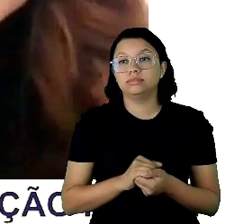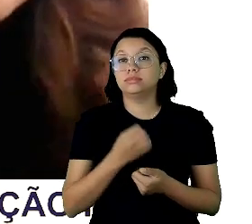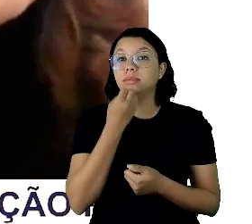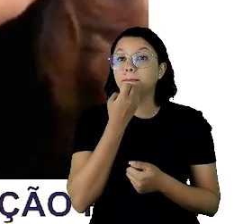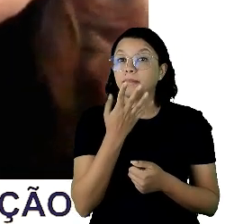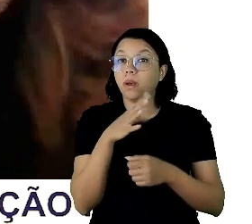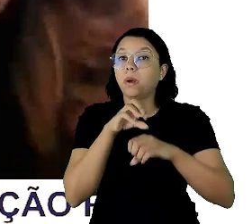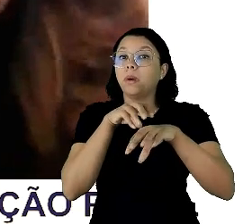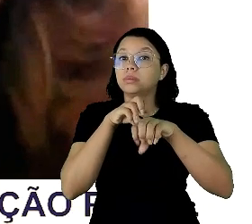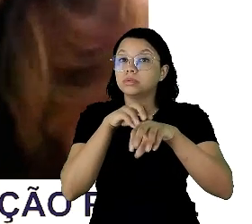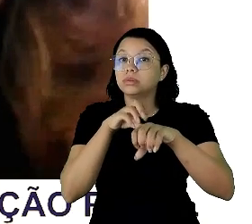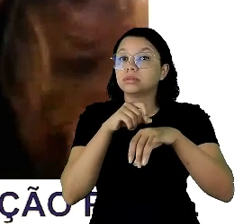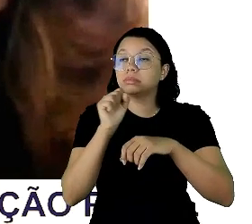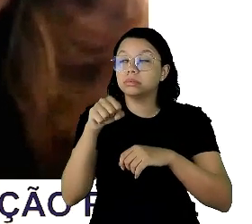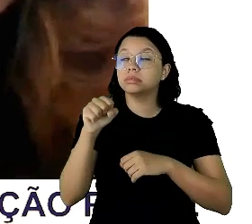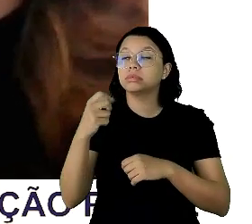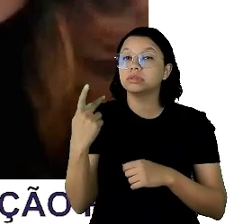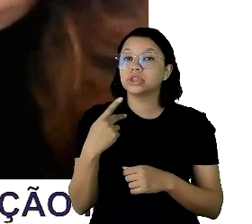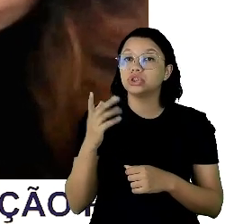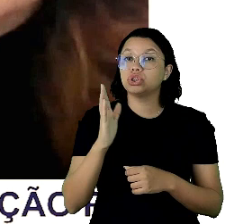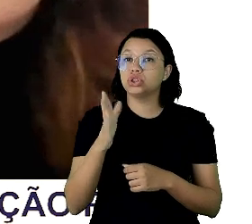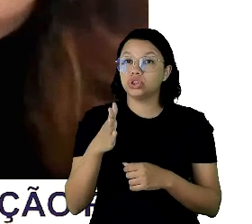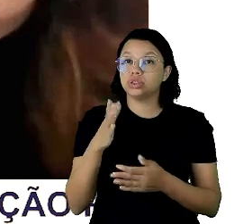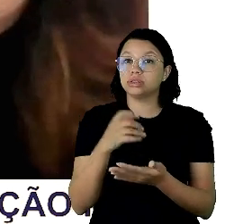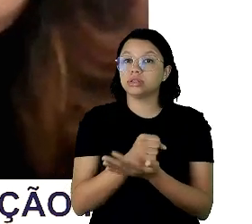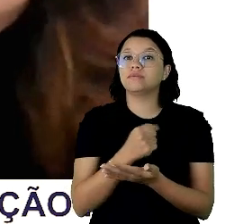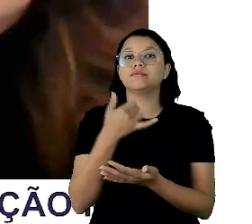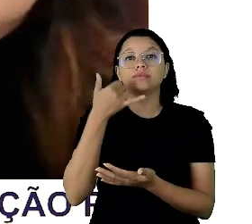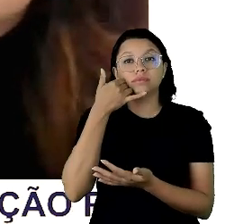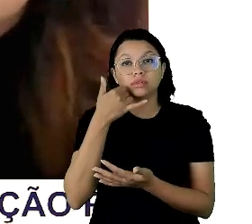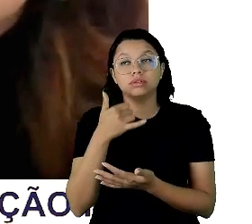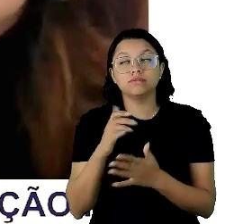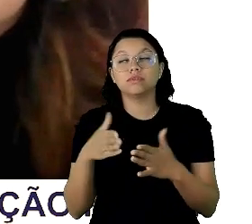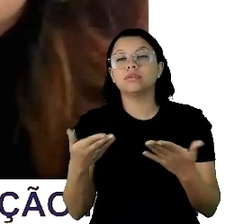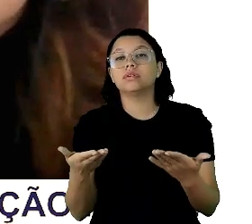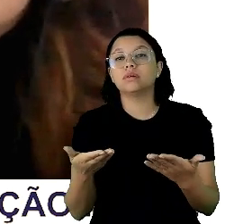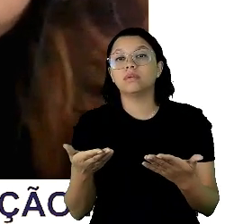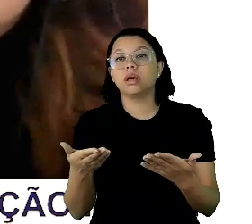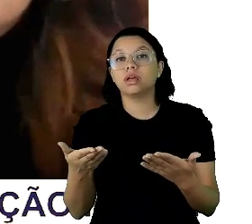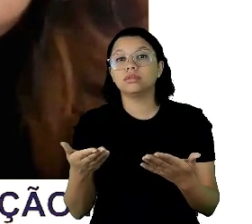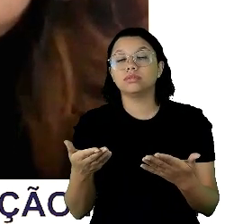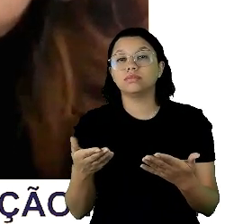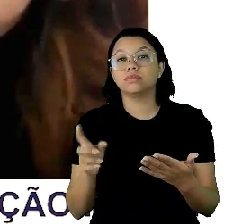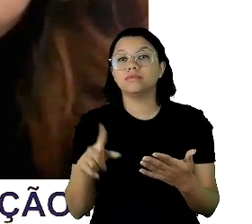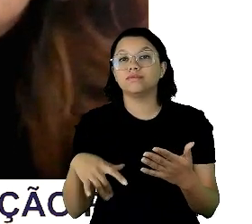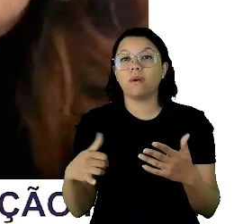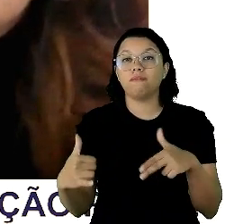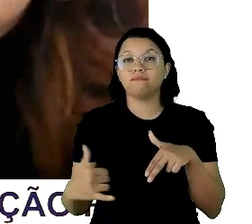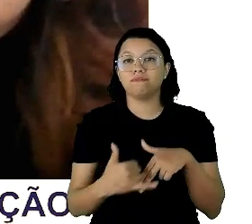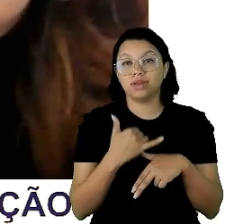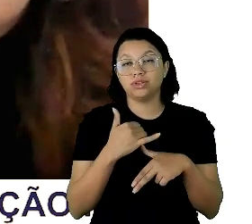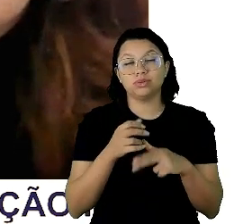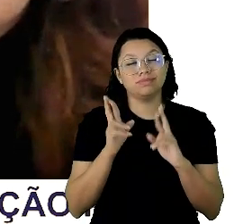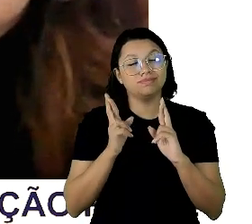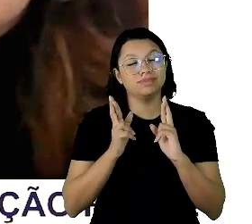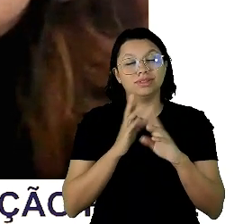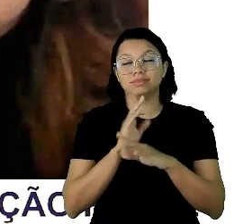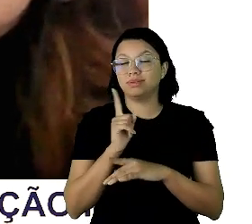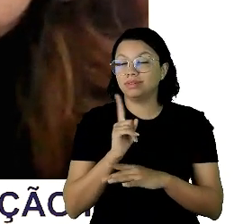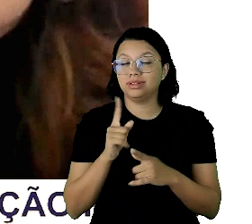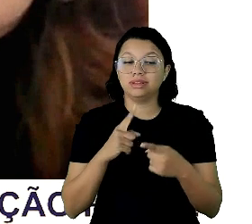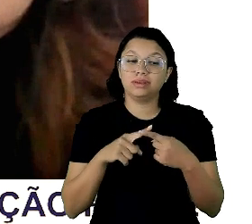já gravar esses números e quando for vítima, esperamos que não, mas todas estamos